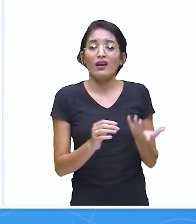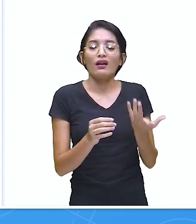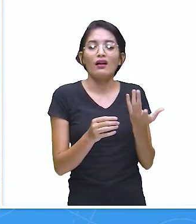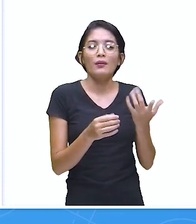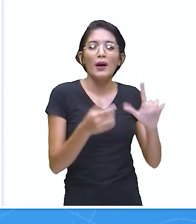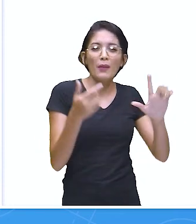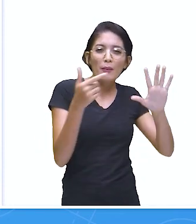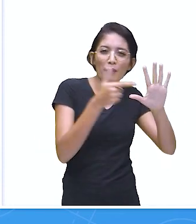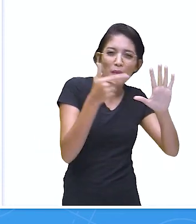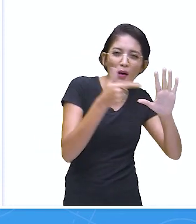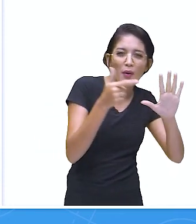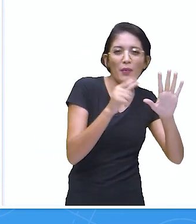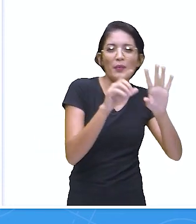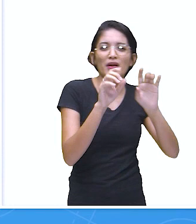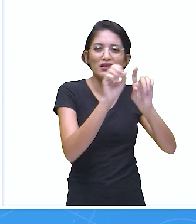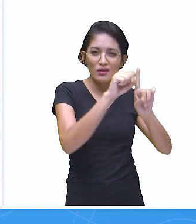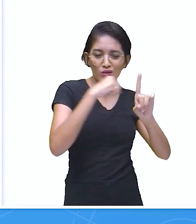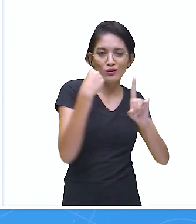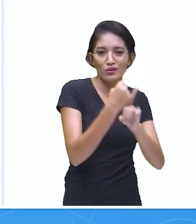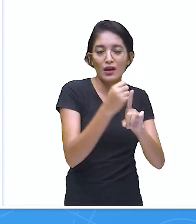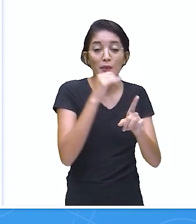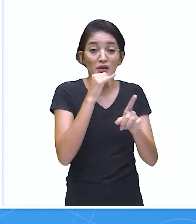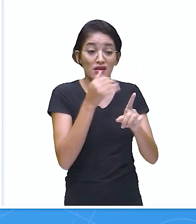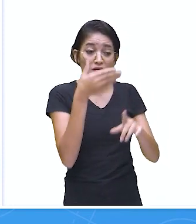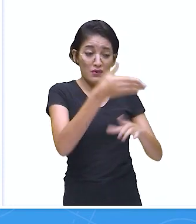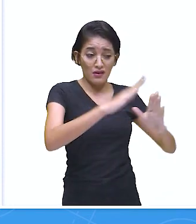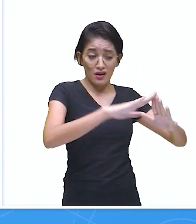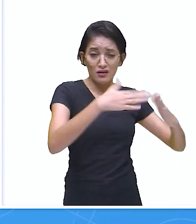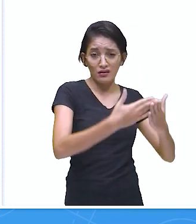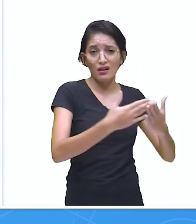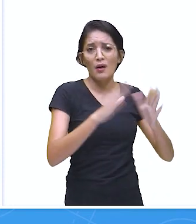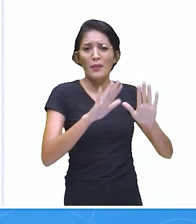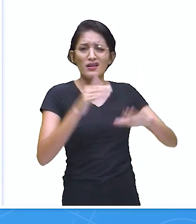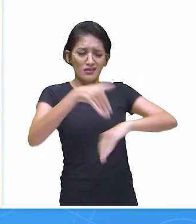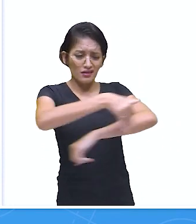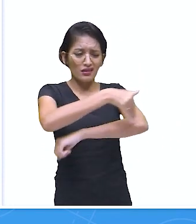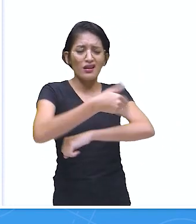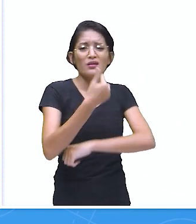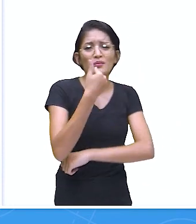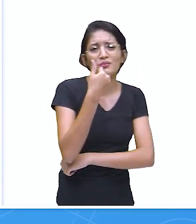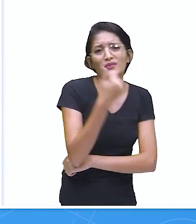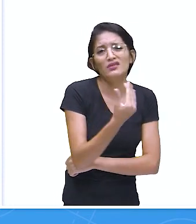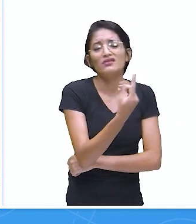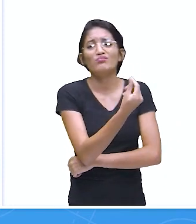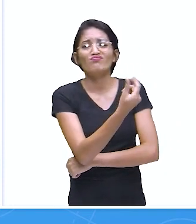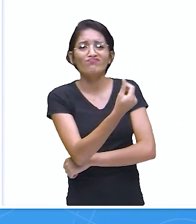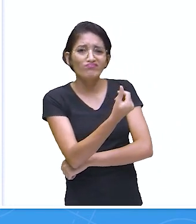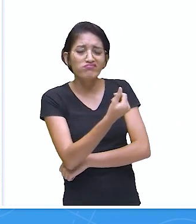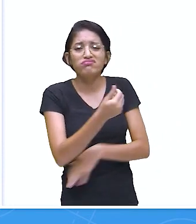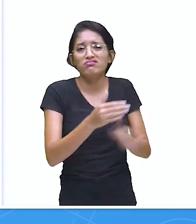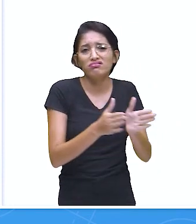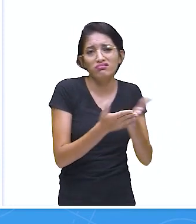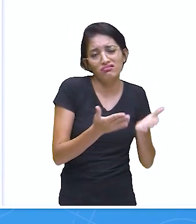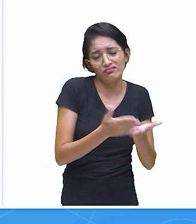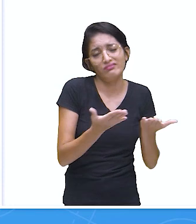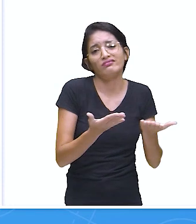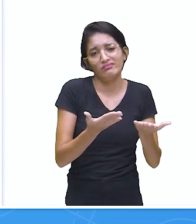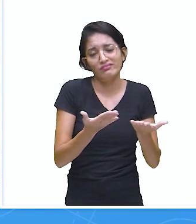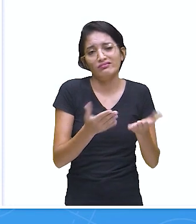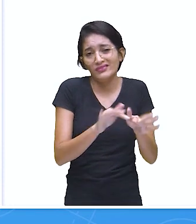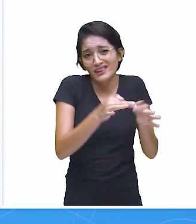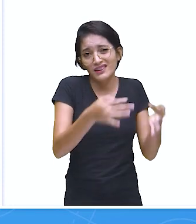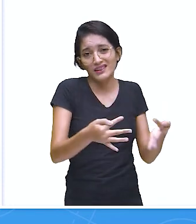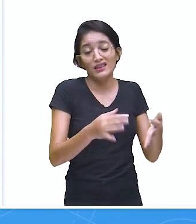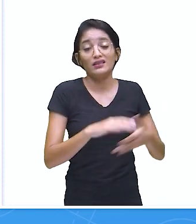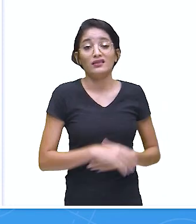crianças que ao invés de estar na escola, estão na rua, estão pedindo em situação aí, precária. Okay? Então,